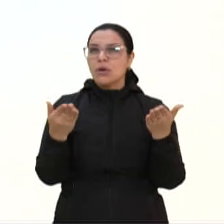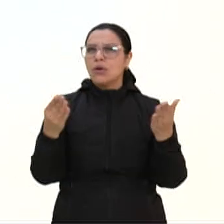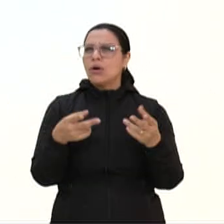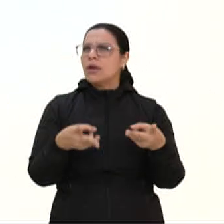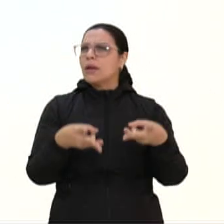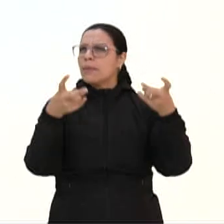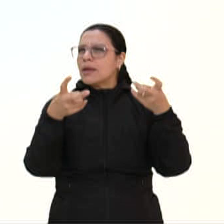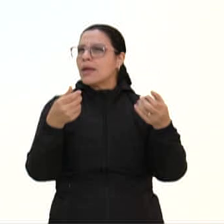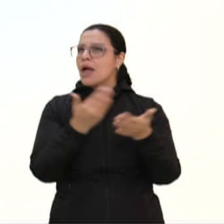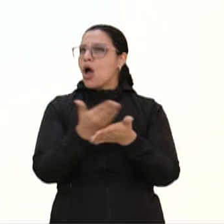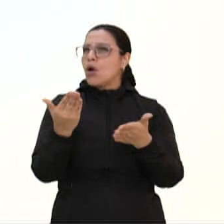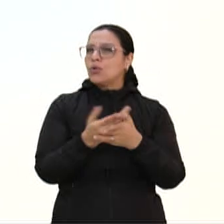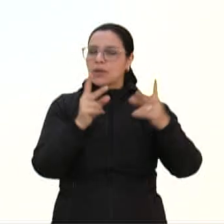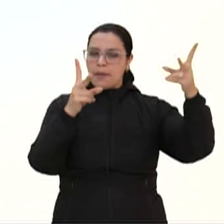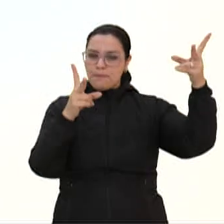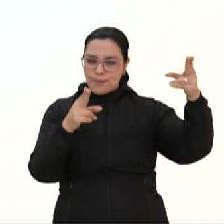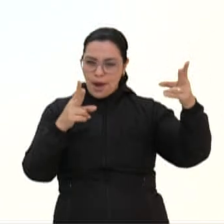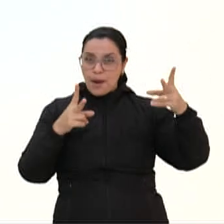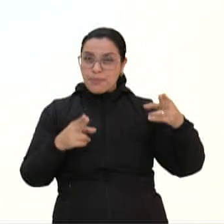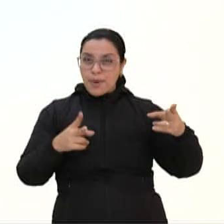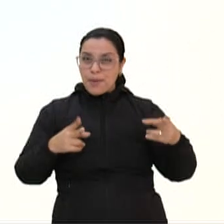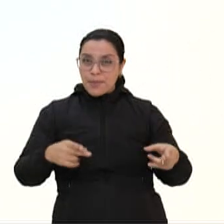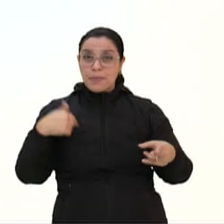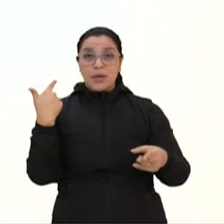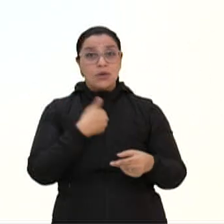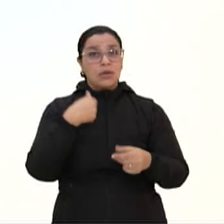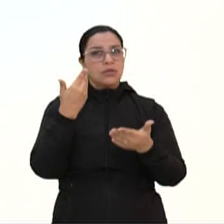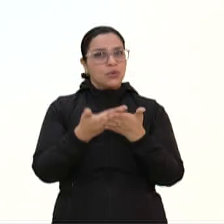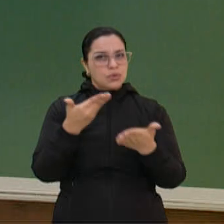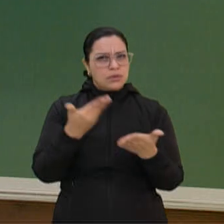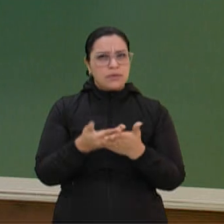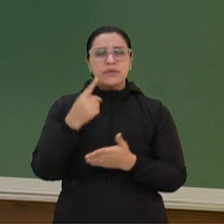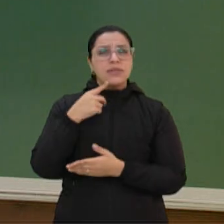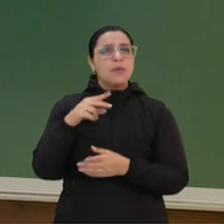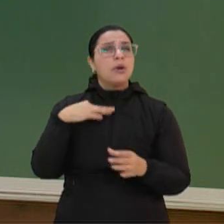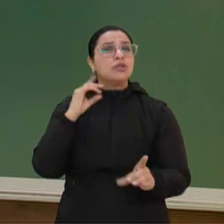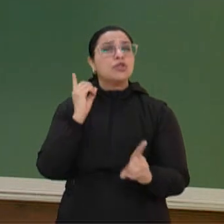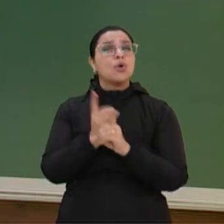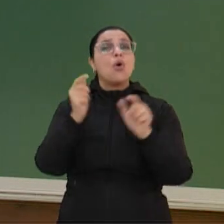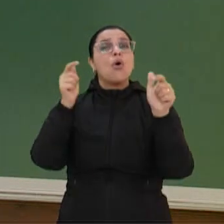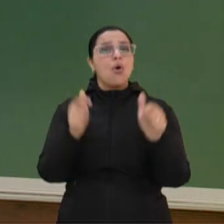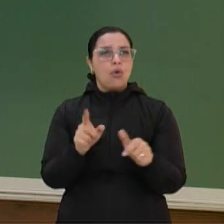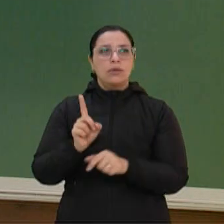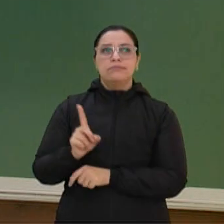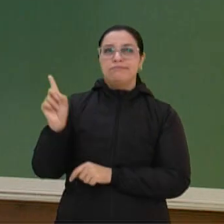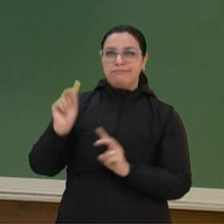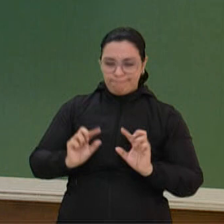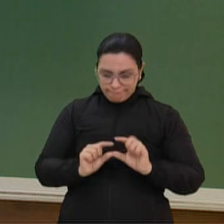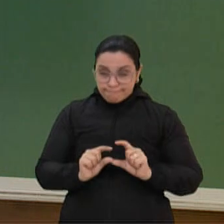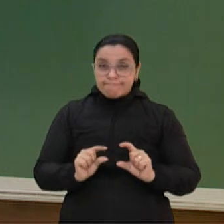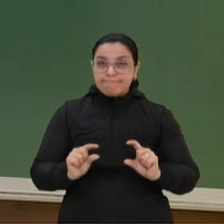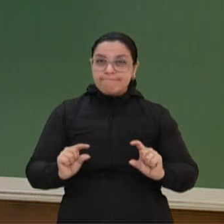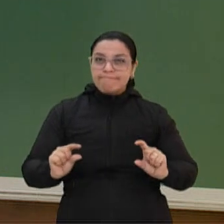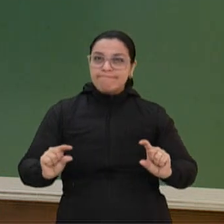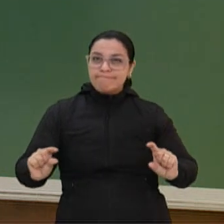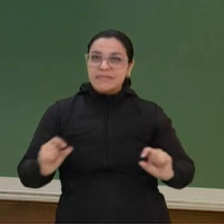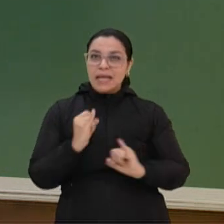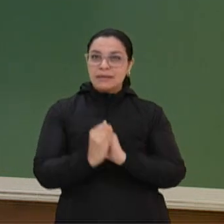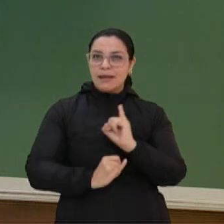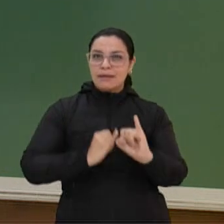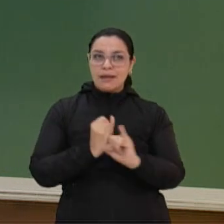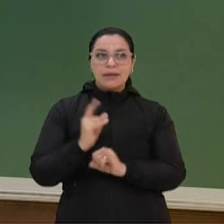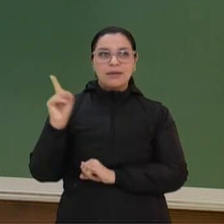peguei alguns fragmentos para nós trabalharmos. Ele você pode encontrar aqui, se você procurar na